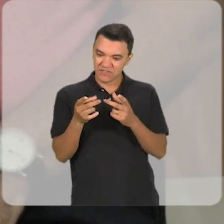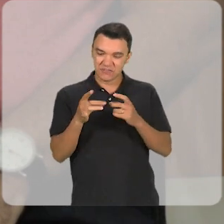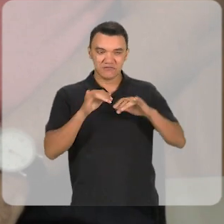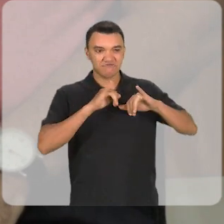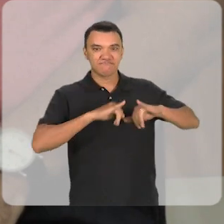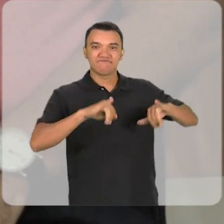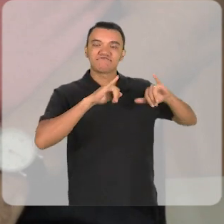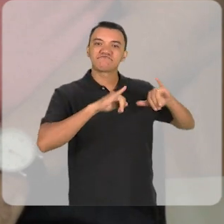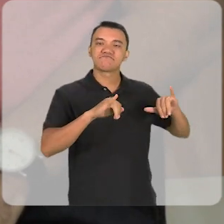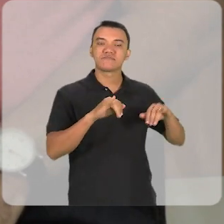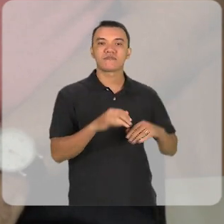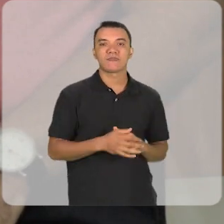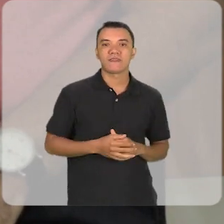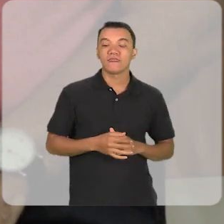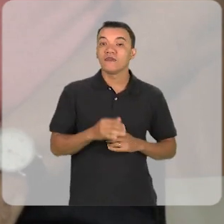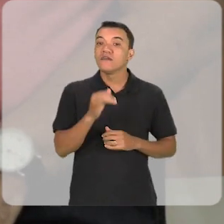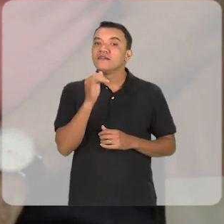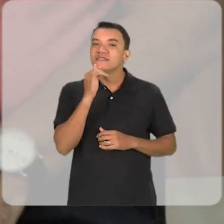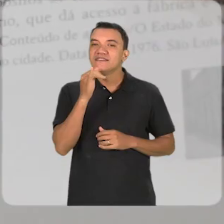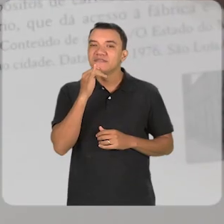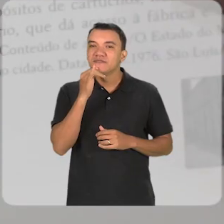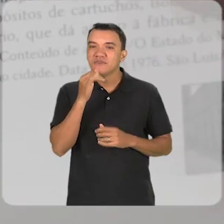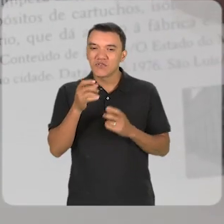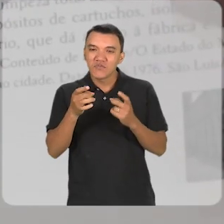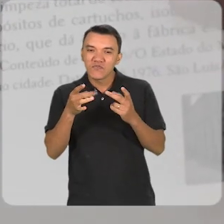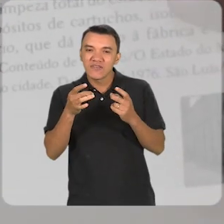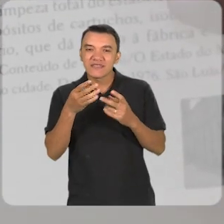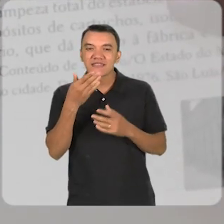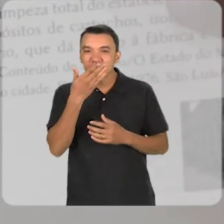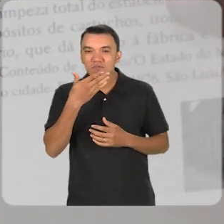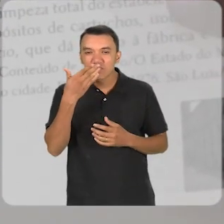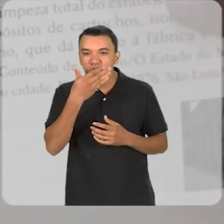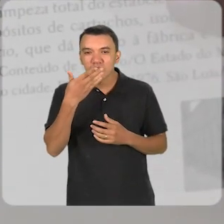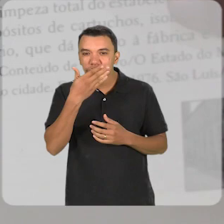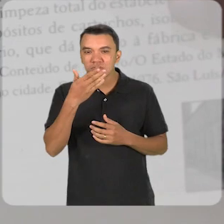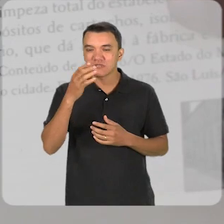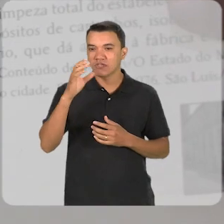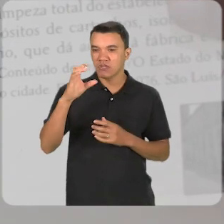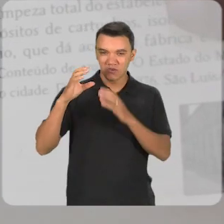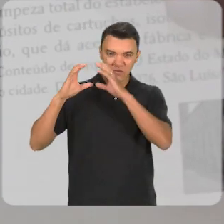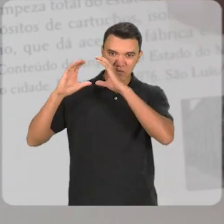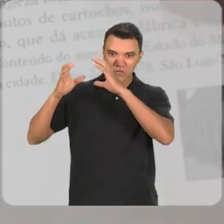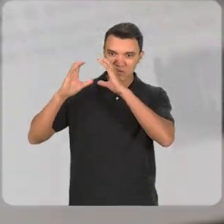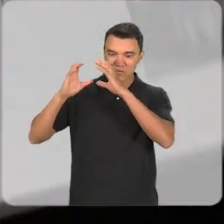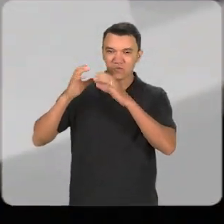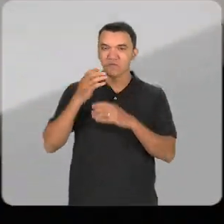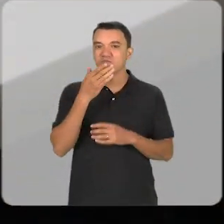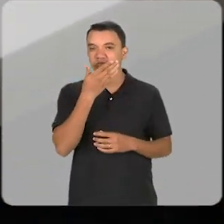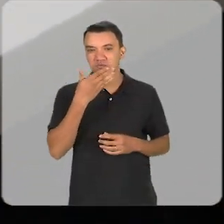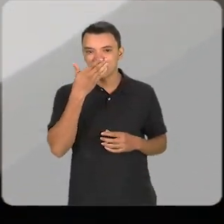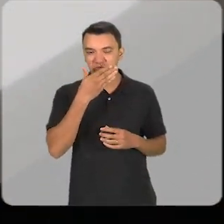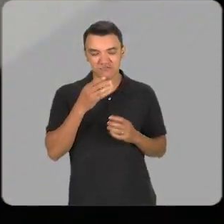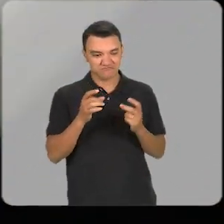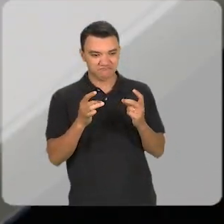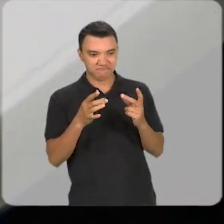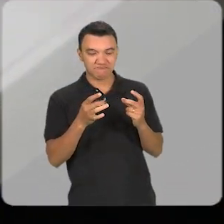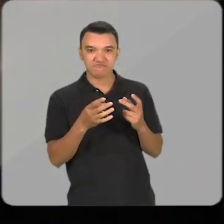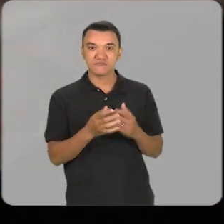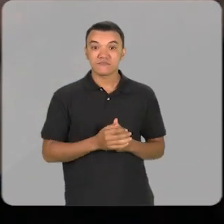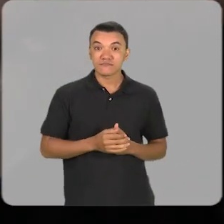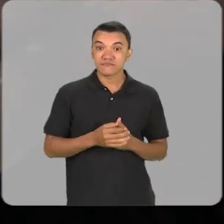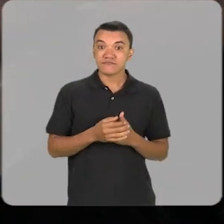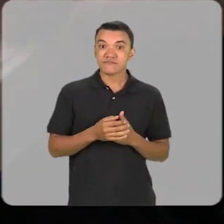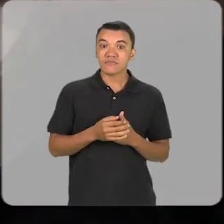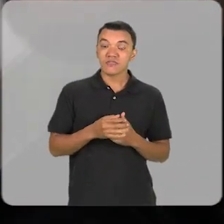Vamos aqui citar um exemplo de uma vendedora de cocada, de doce, de doces. Então, ao mesmo tempo,